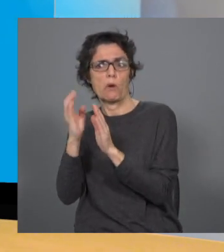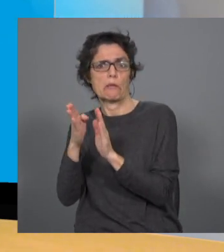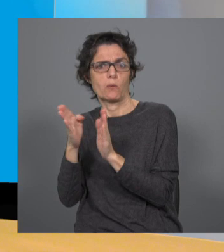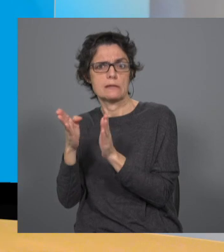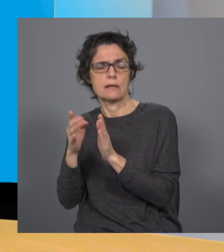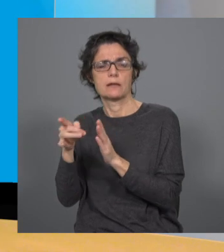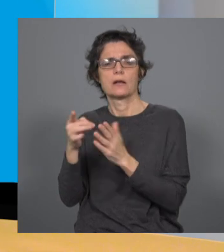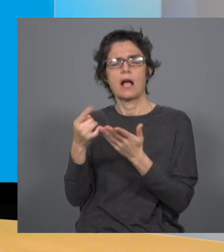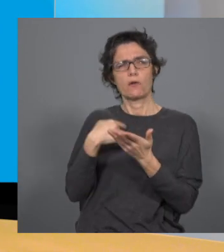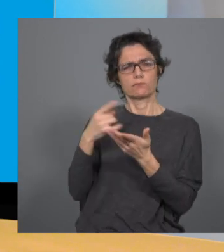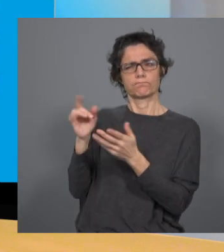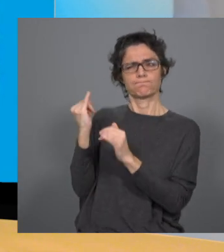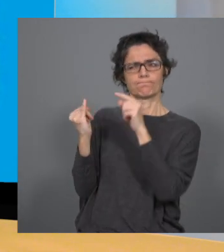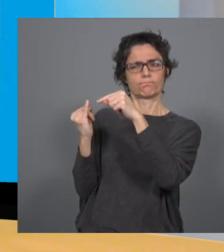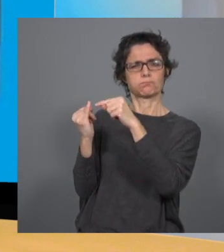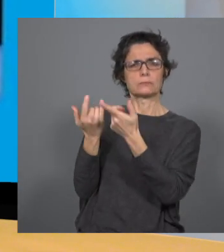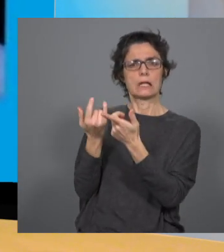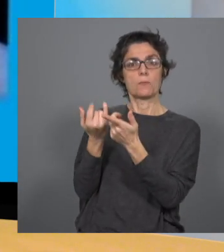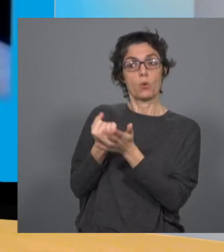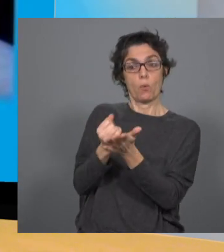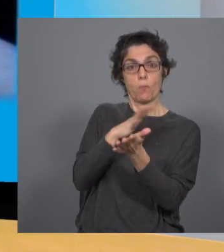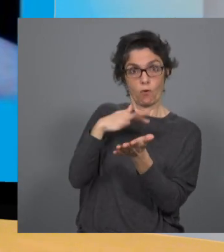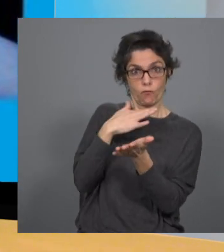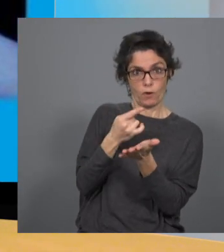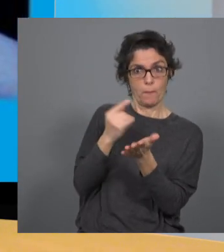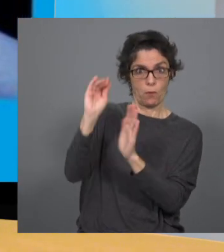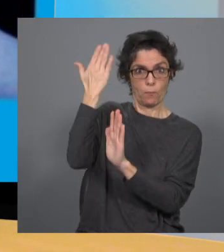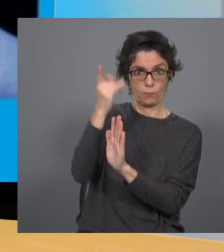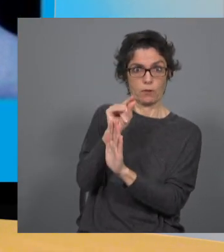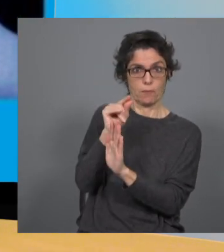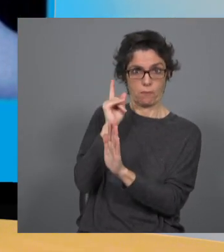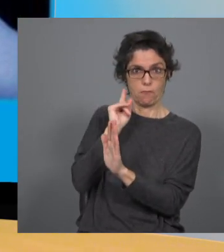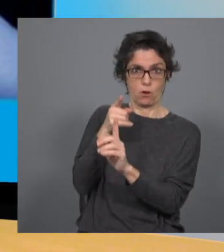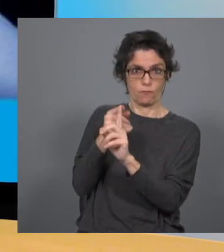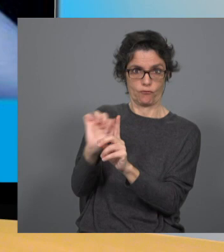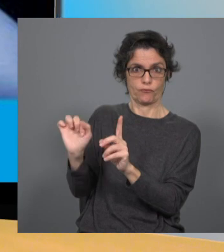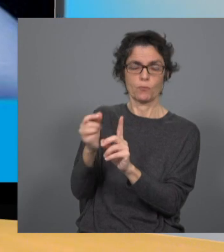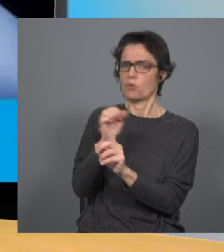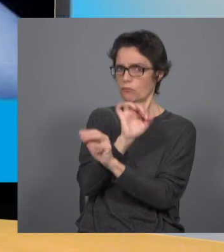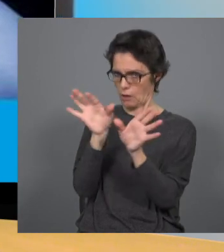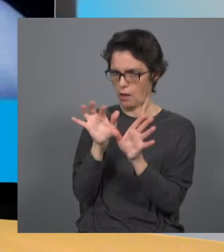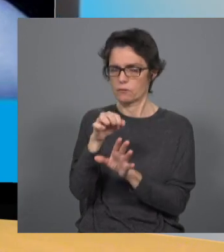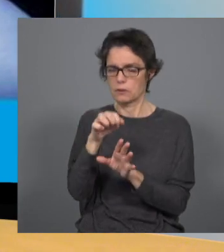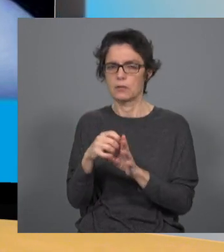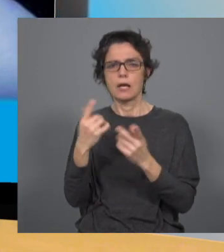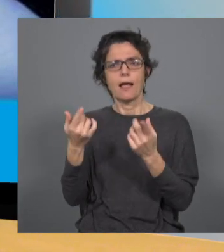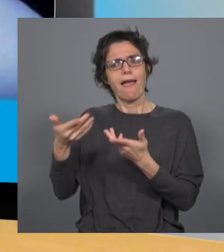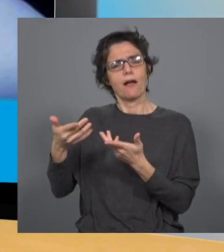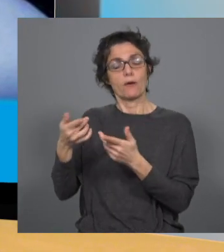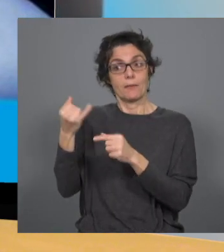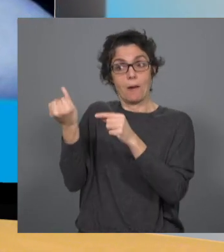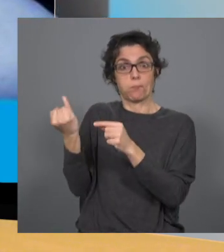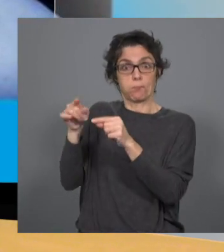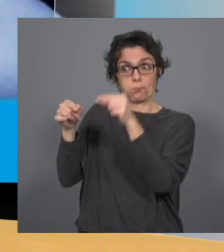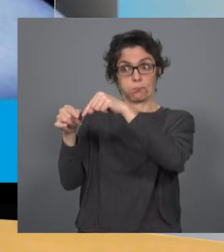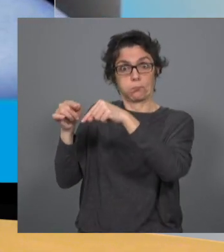trabalho com a família e o apoio à família. E desde logo também há aqueles que se preparam para constituir uma família. Uma